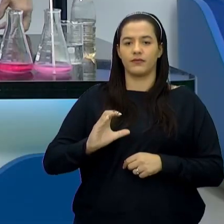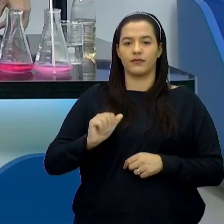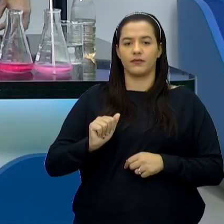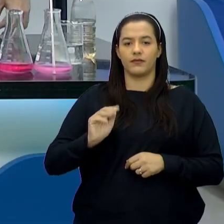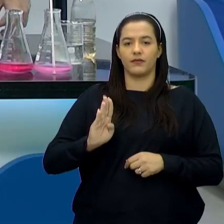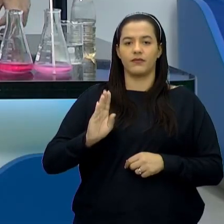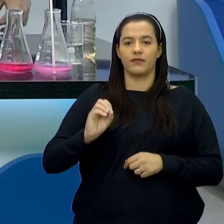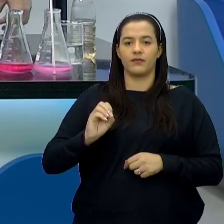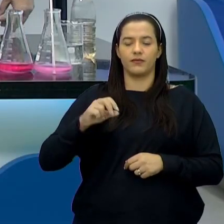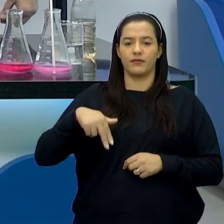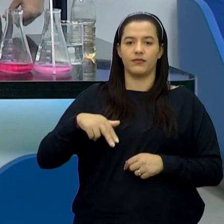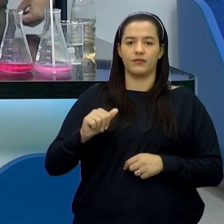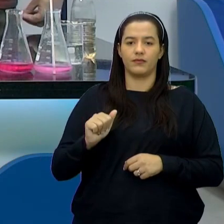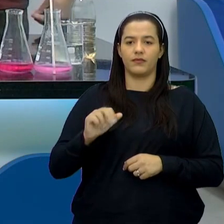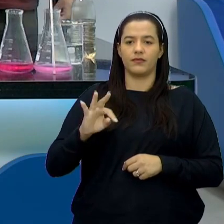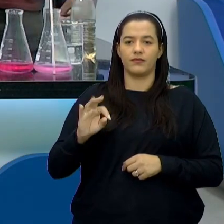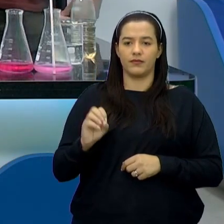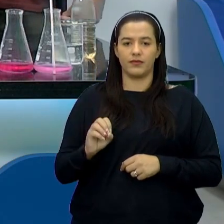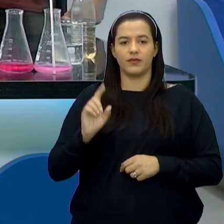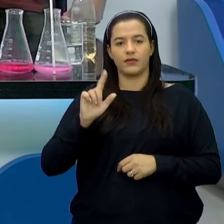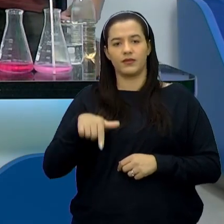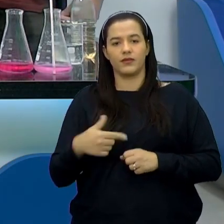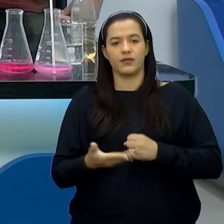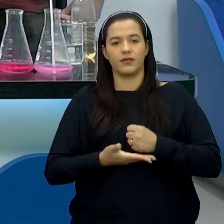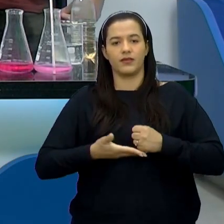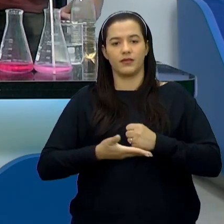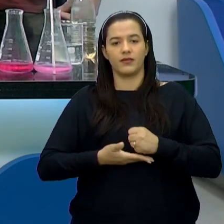maioria. Magnésia bisurada, que é uma base. Já tive